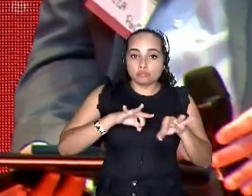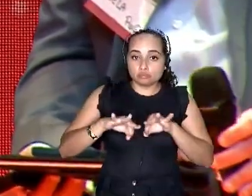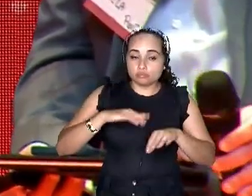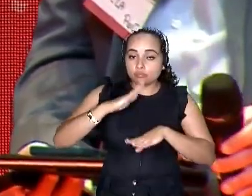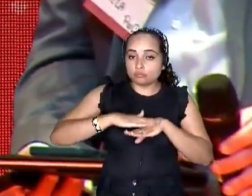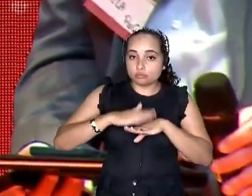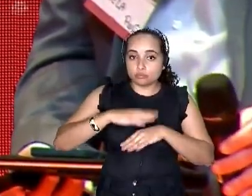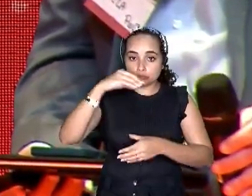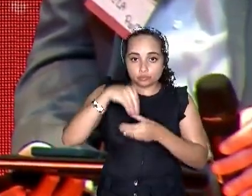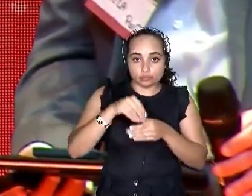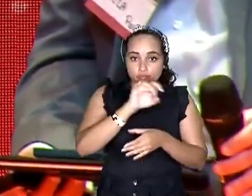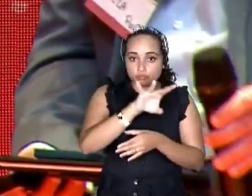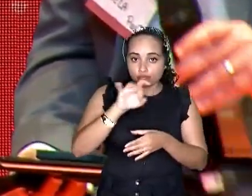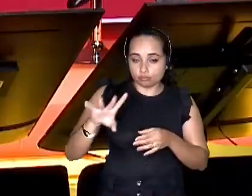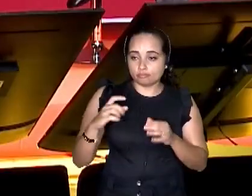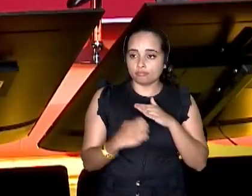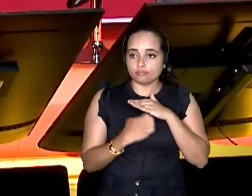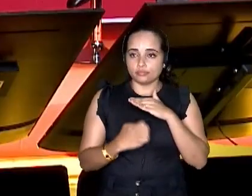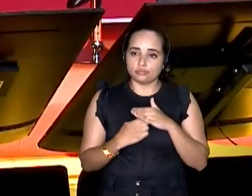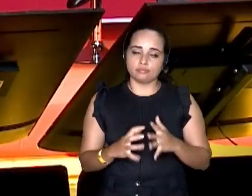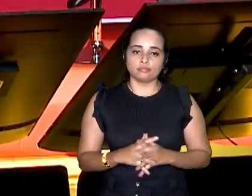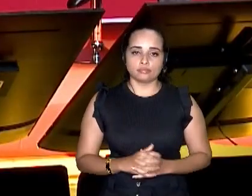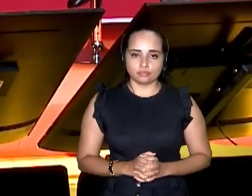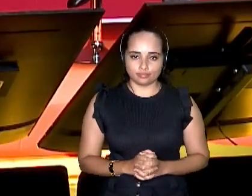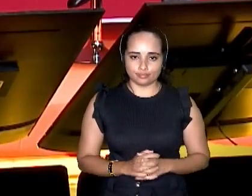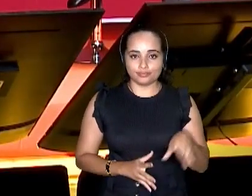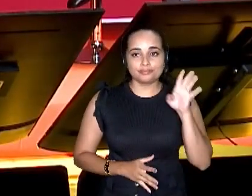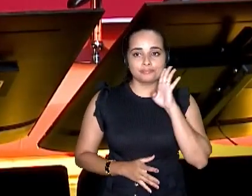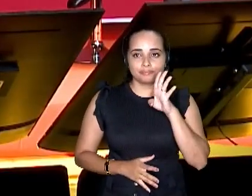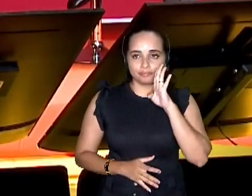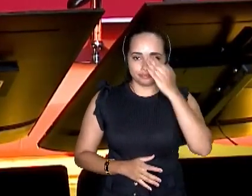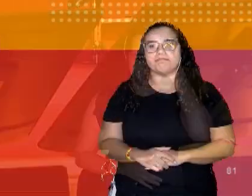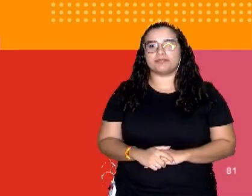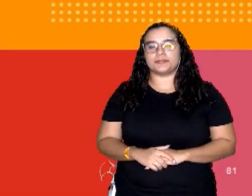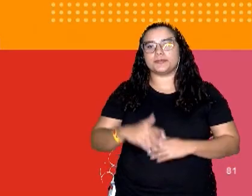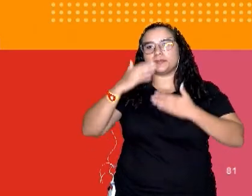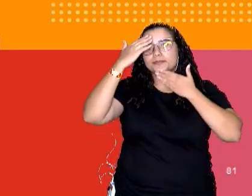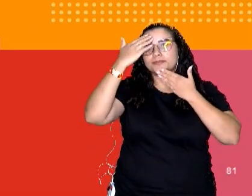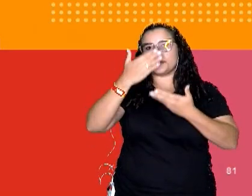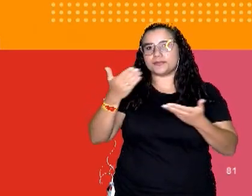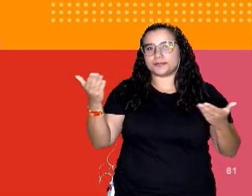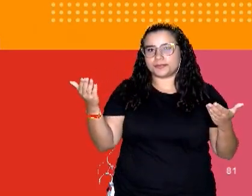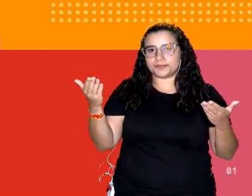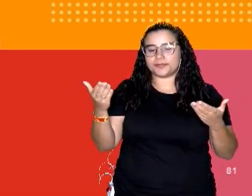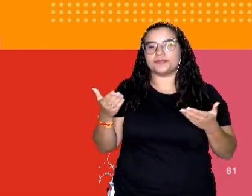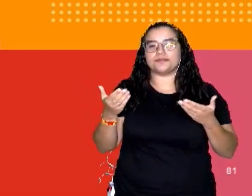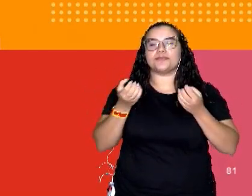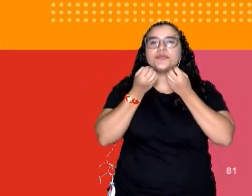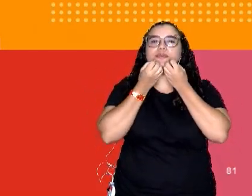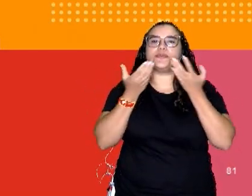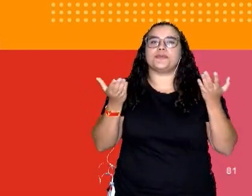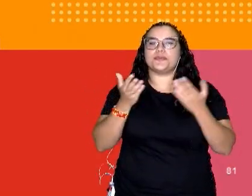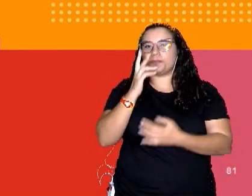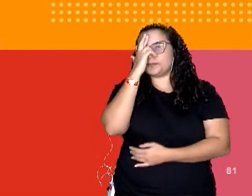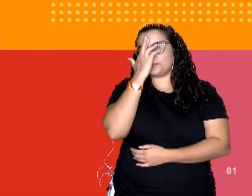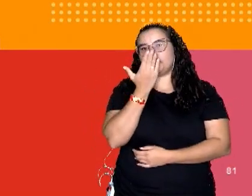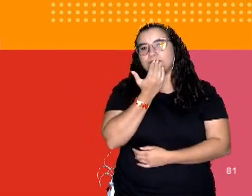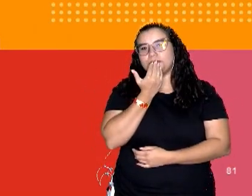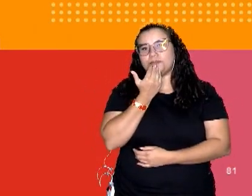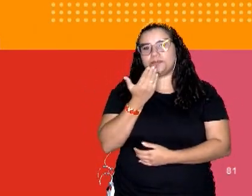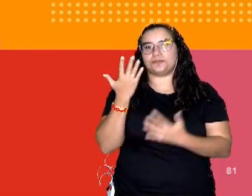dentro de cada empresa. Muito legal, obrigado. Obrigado, gente. Vamos para o almoço.